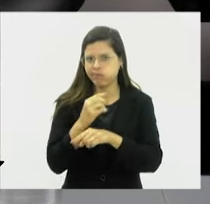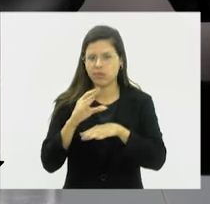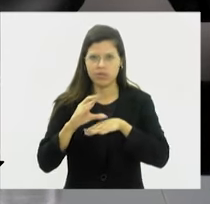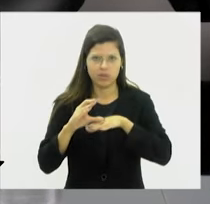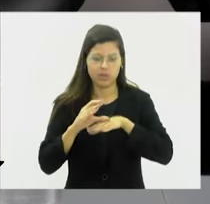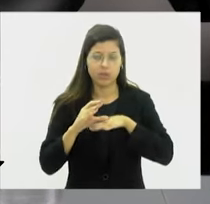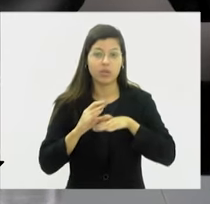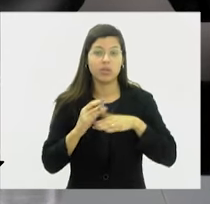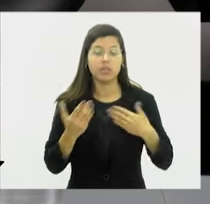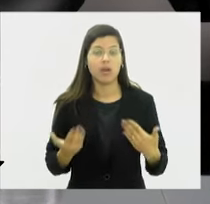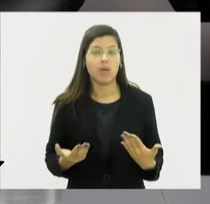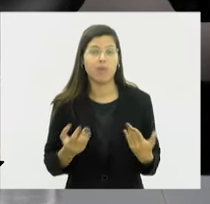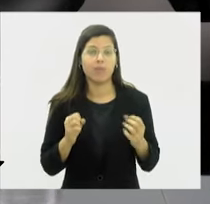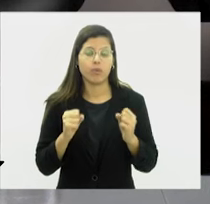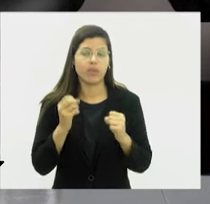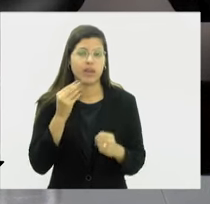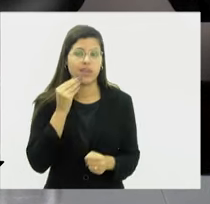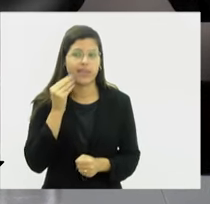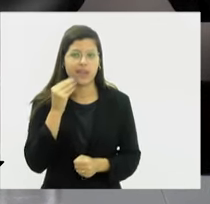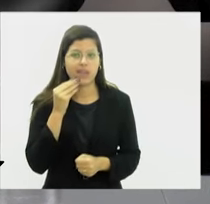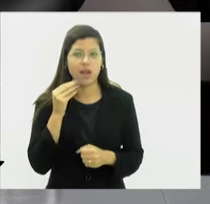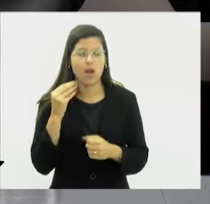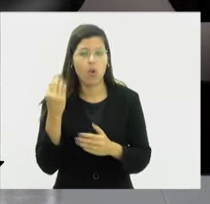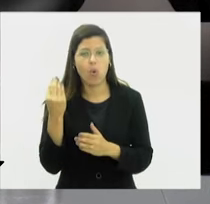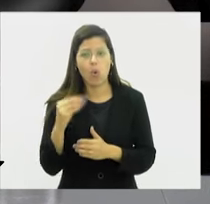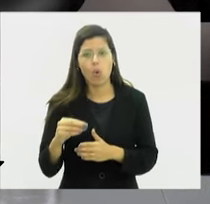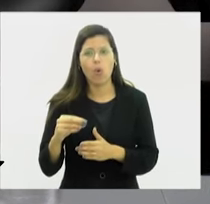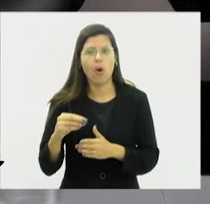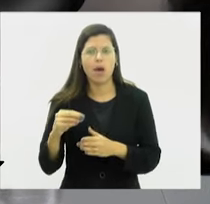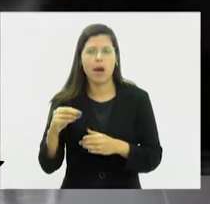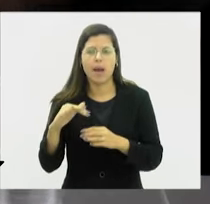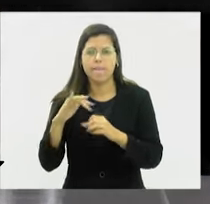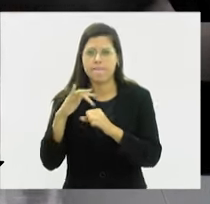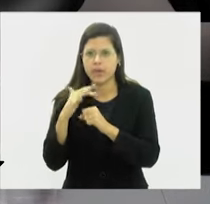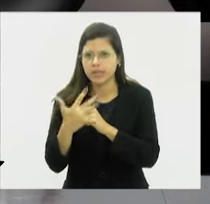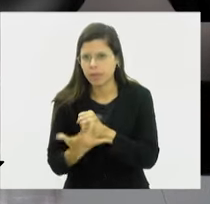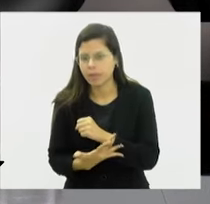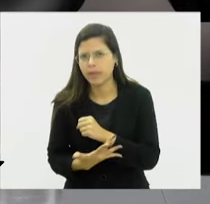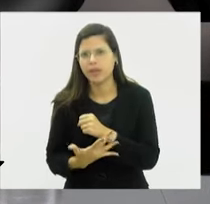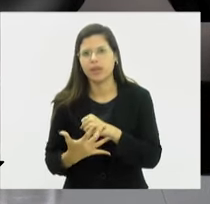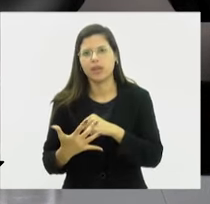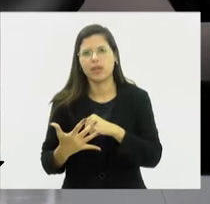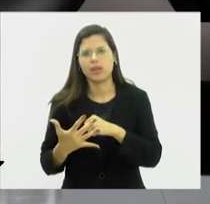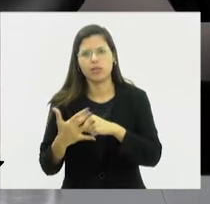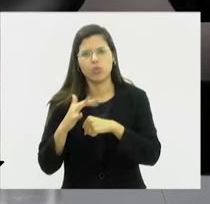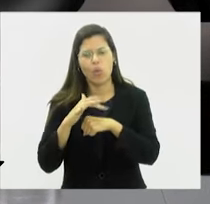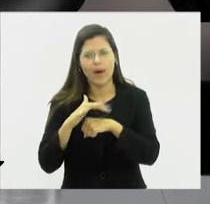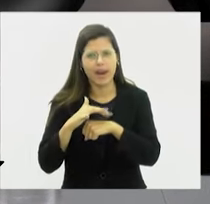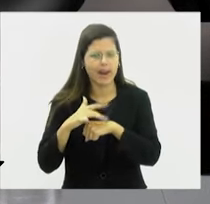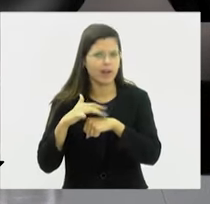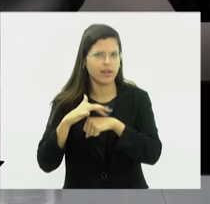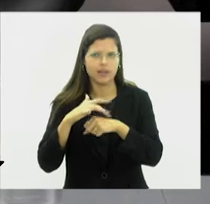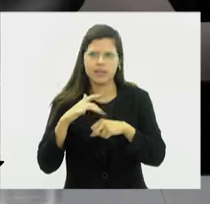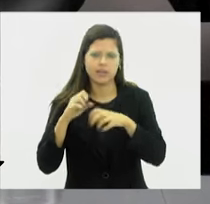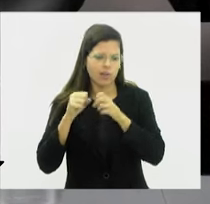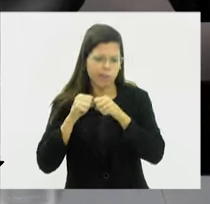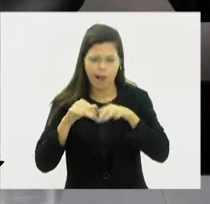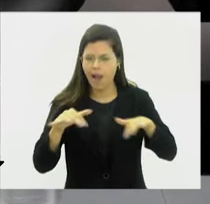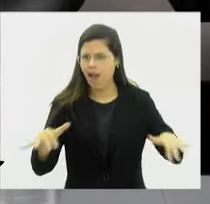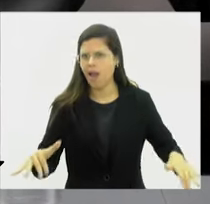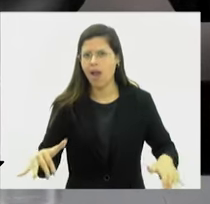a gente poderia botar tragédias naturais, pandemias, endemias, etc. Ou então órfãos, de uma maneira mais não, mas,